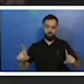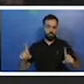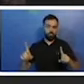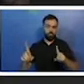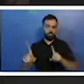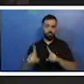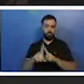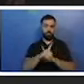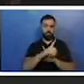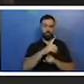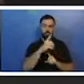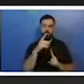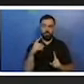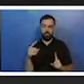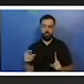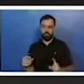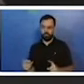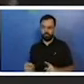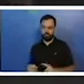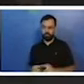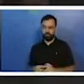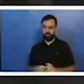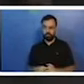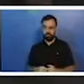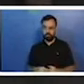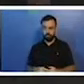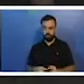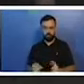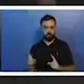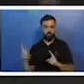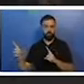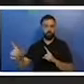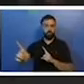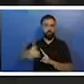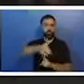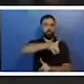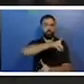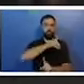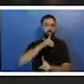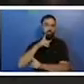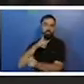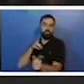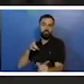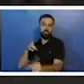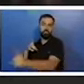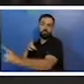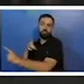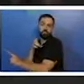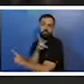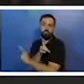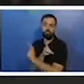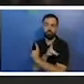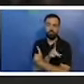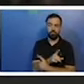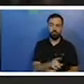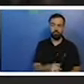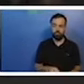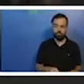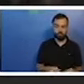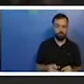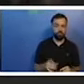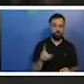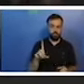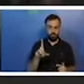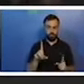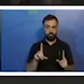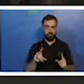cá E aí ele vai girar para lá em formato de círculo como gênio relógio eu vou deixar o meu bastão e vou ir lá pegar o